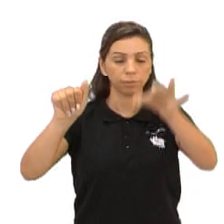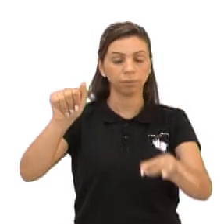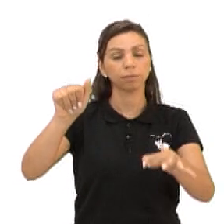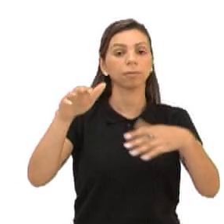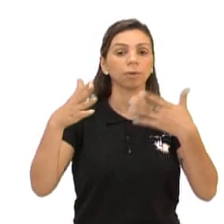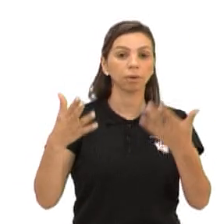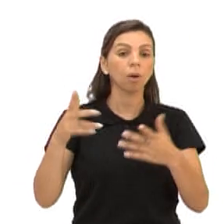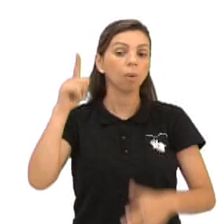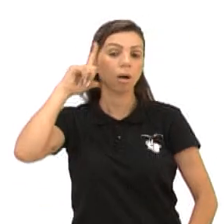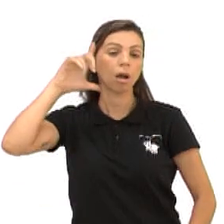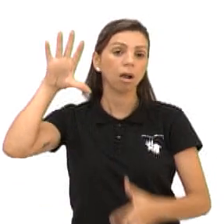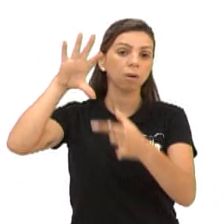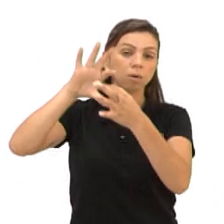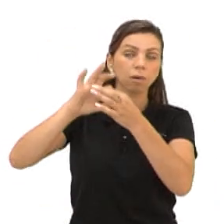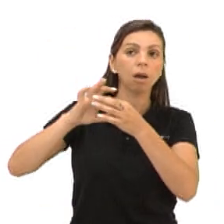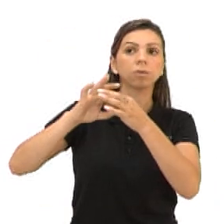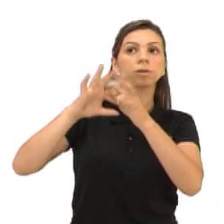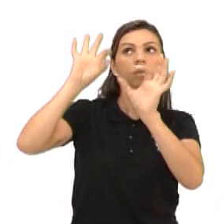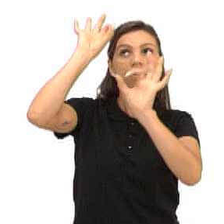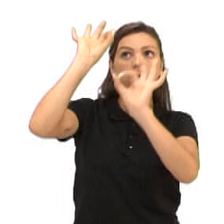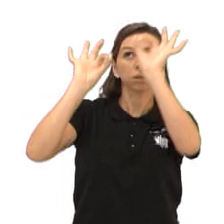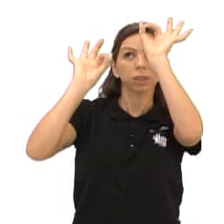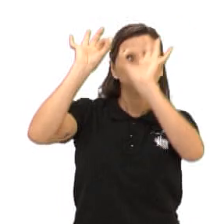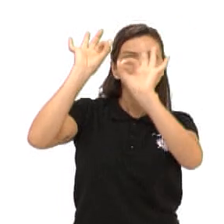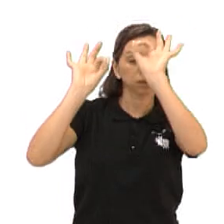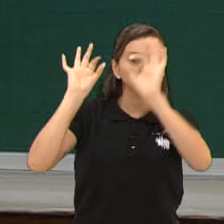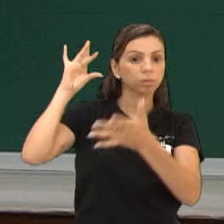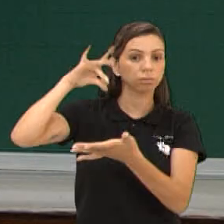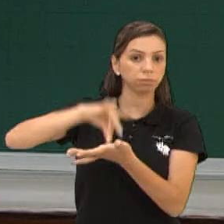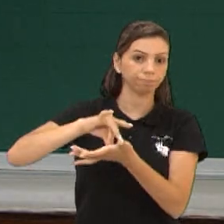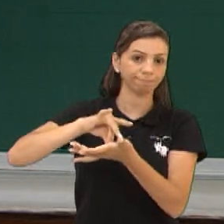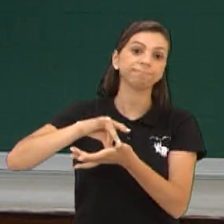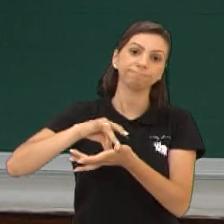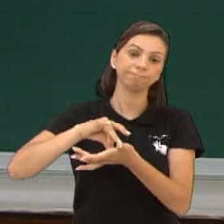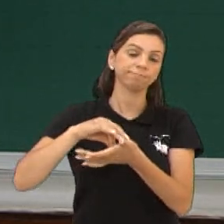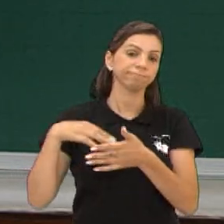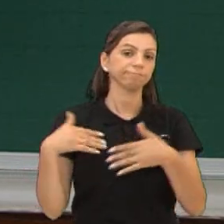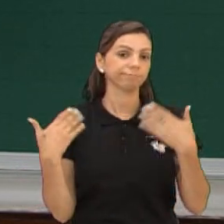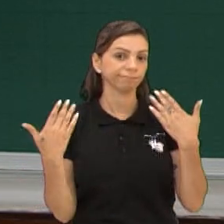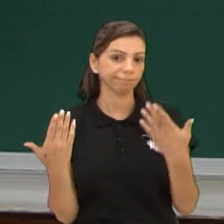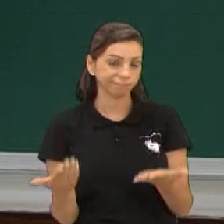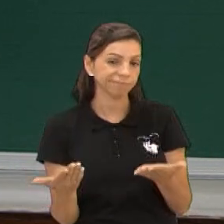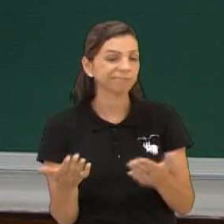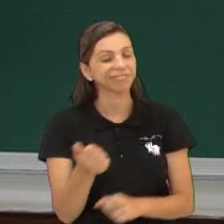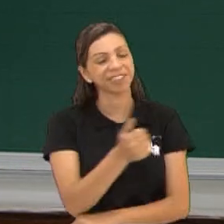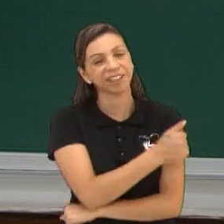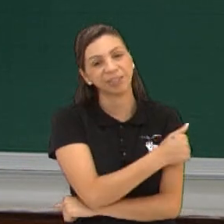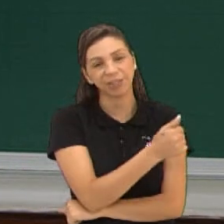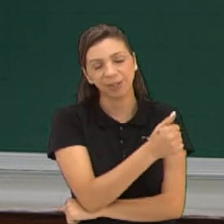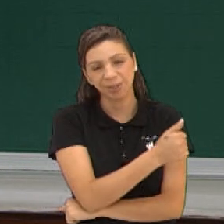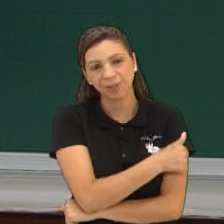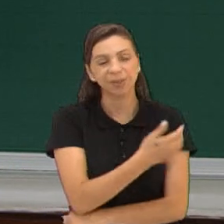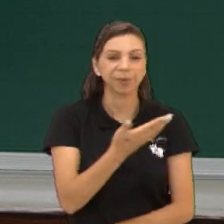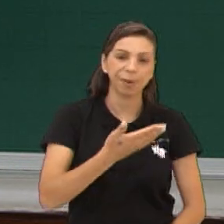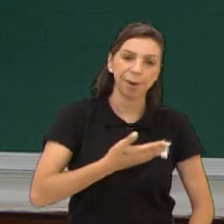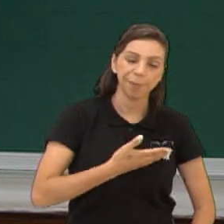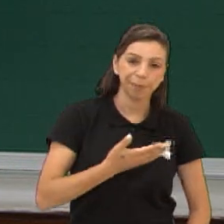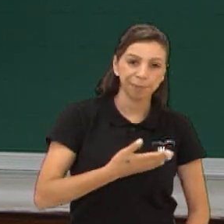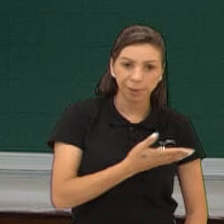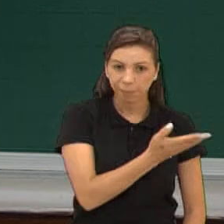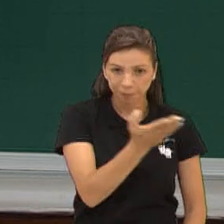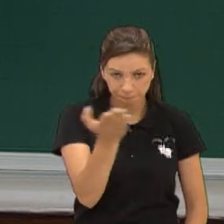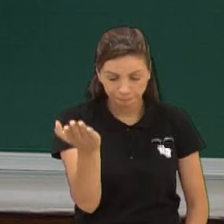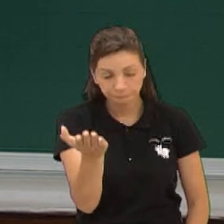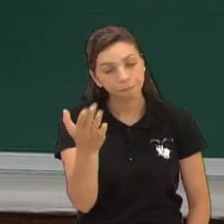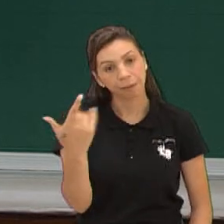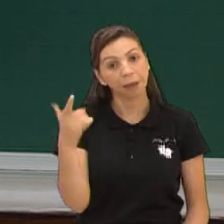uma ferramenta de construção de Jesus válidos e verificáveis isso meus caros estudantes Caros Amigos aí do outro lado da telinha